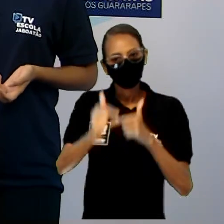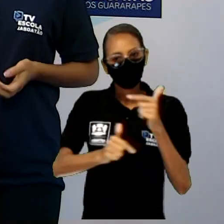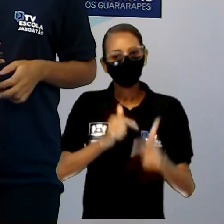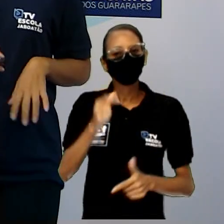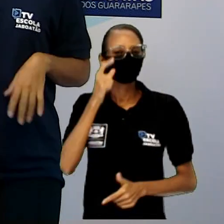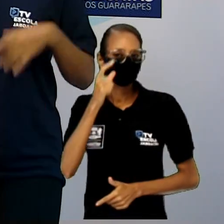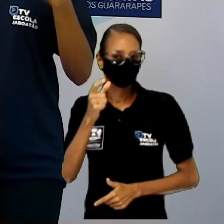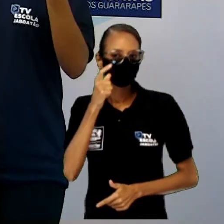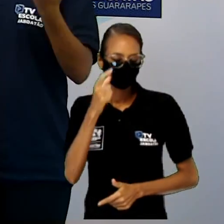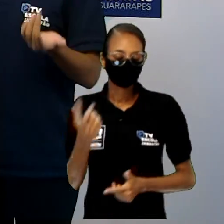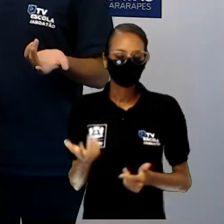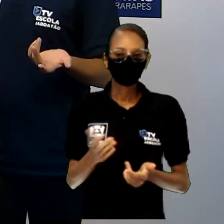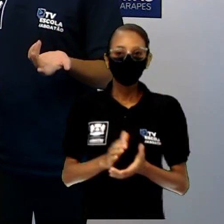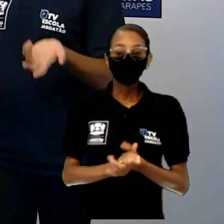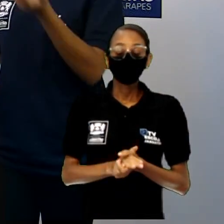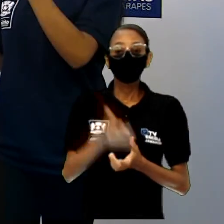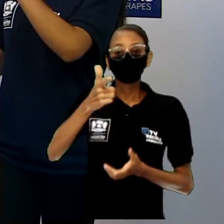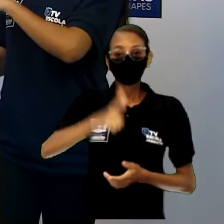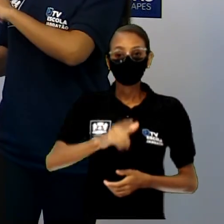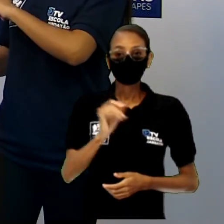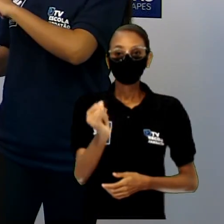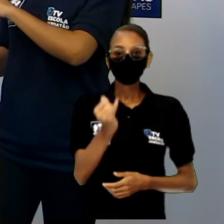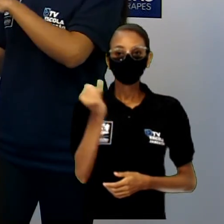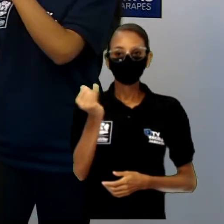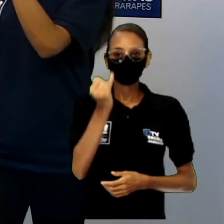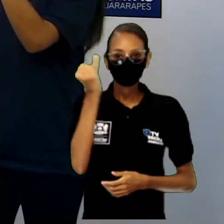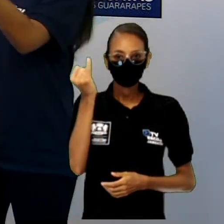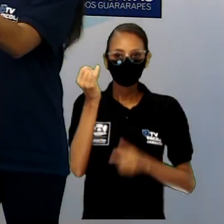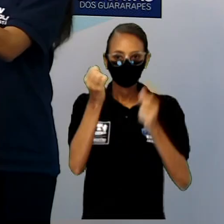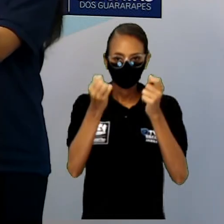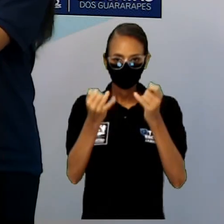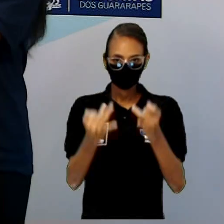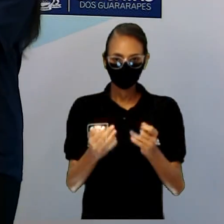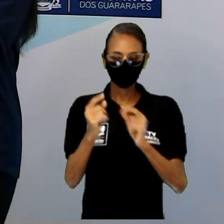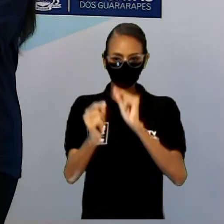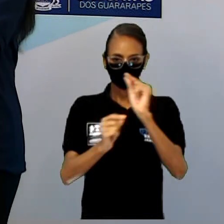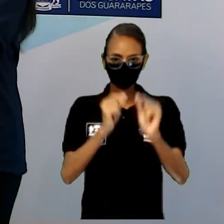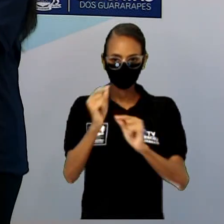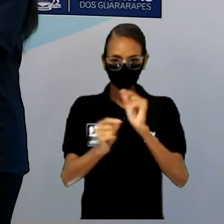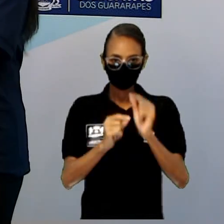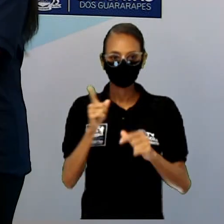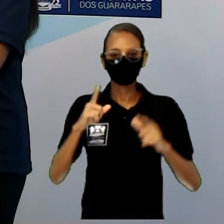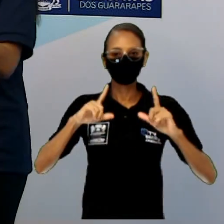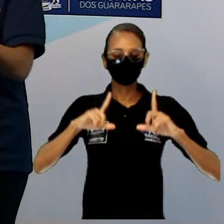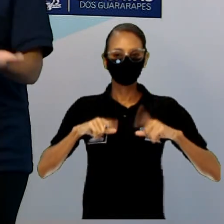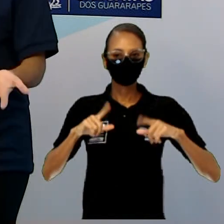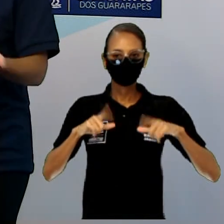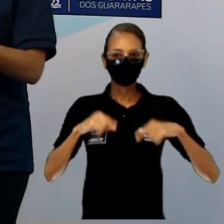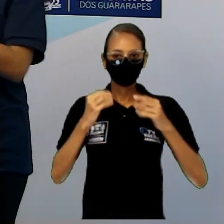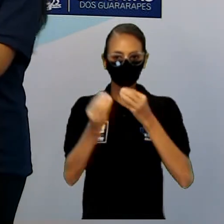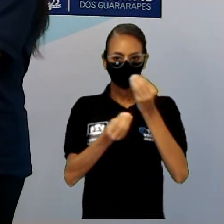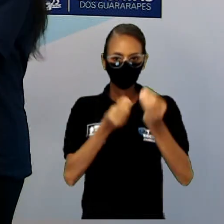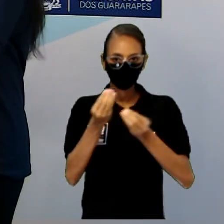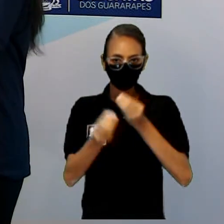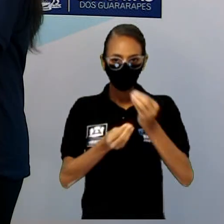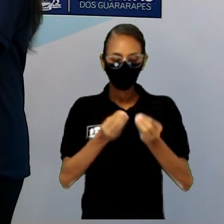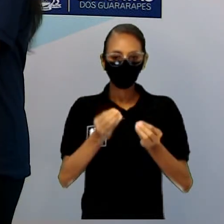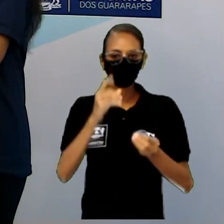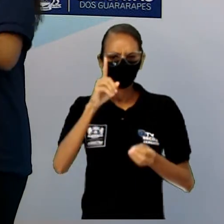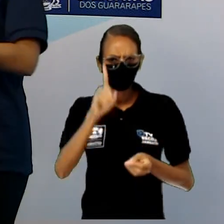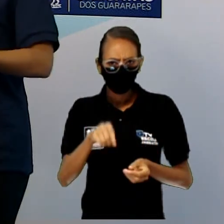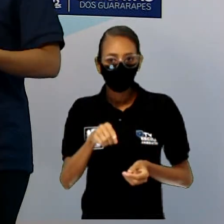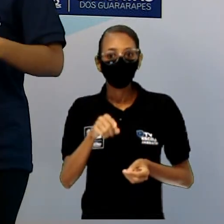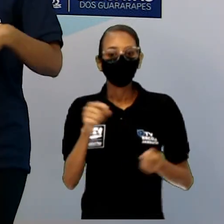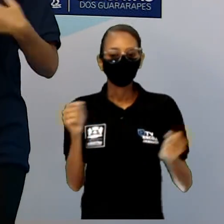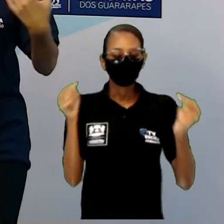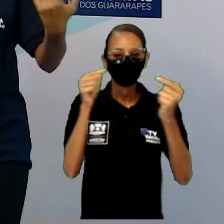historiadores. E um outro ponto importante que eu já adiantei para vocês, que os hebreus, eles vêm aí para consolidar o monoteísmo.